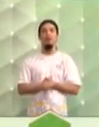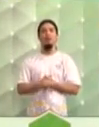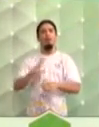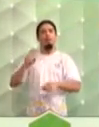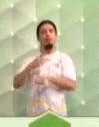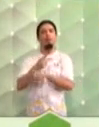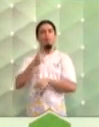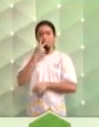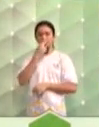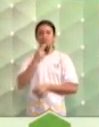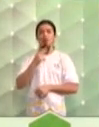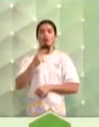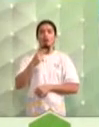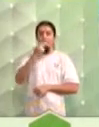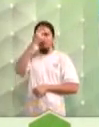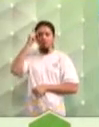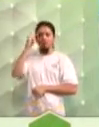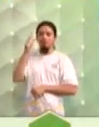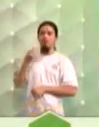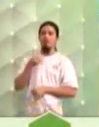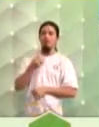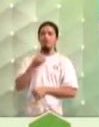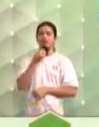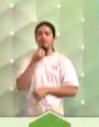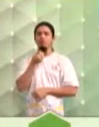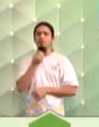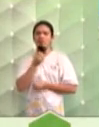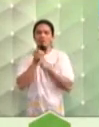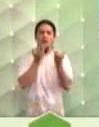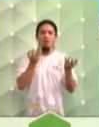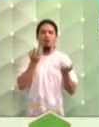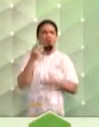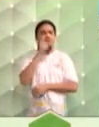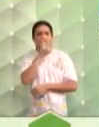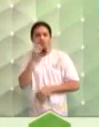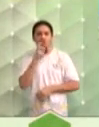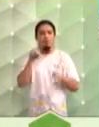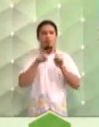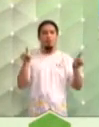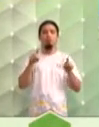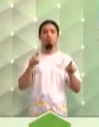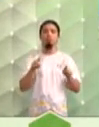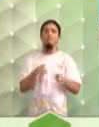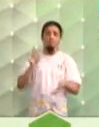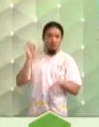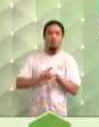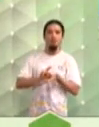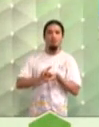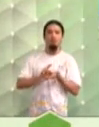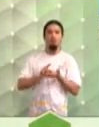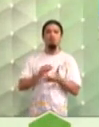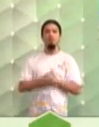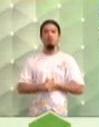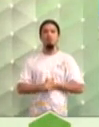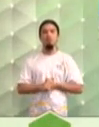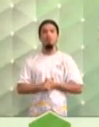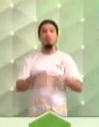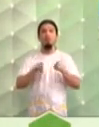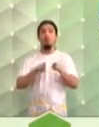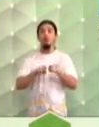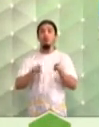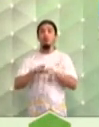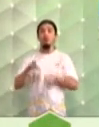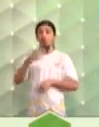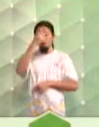em torno dela, né? Assim como em São Paulo, no Paraná, no Rio Grande do Sul, enfim, as campanhas sempre